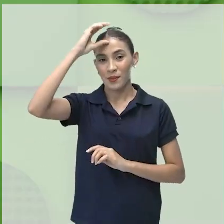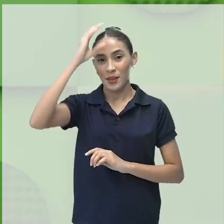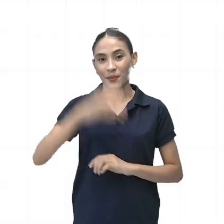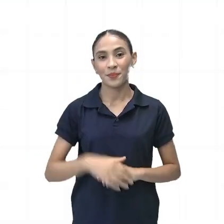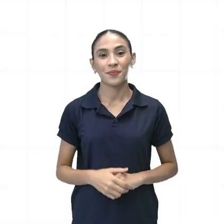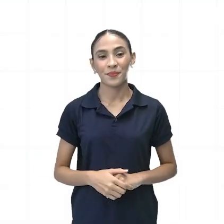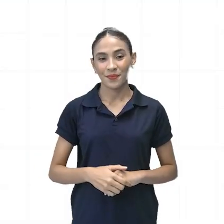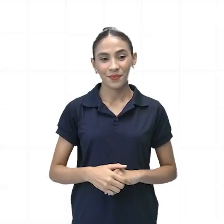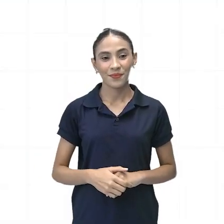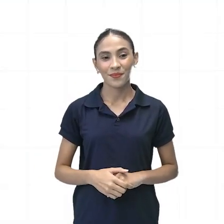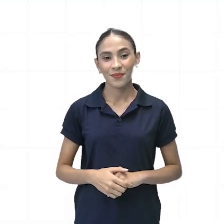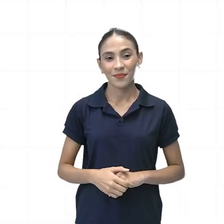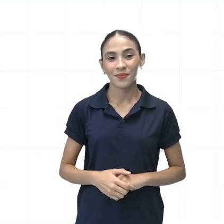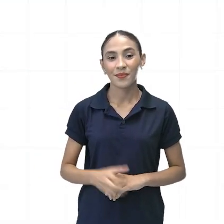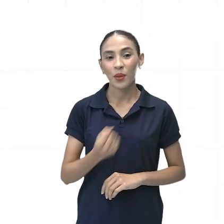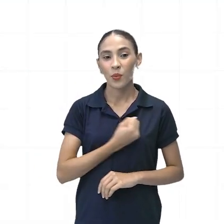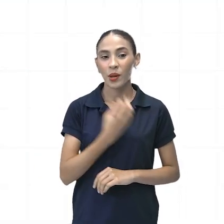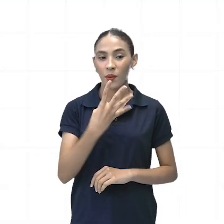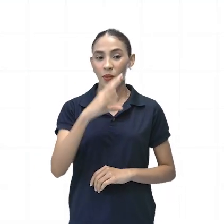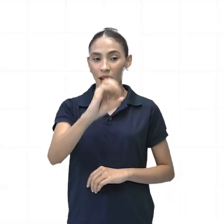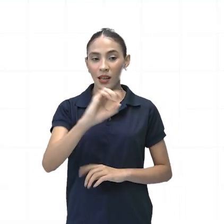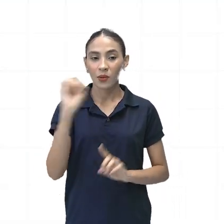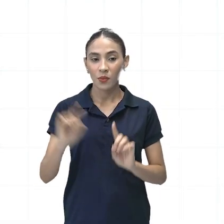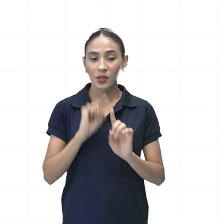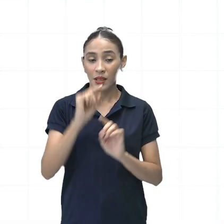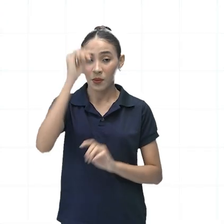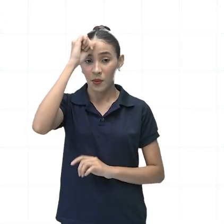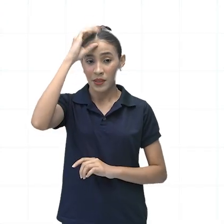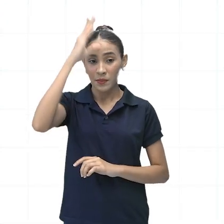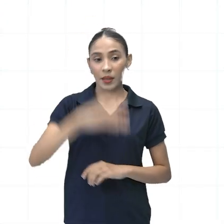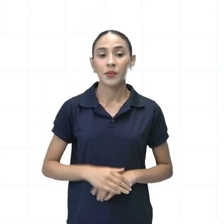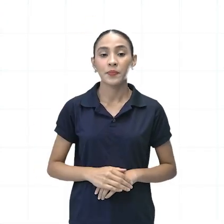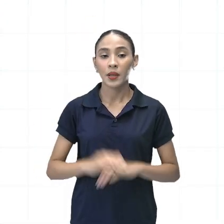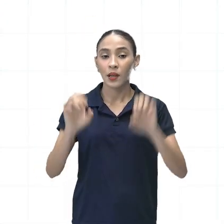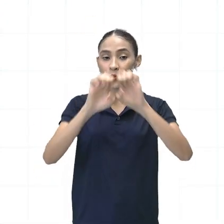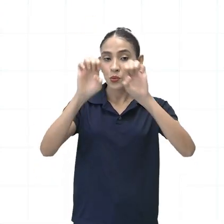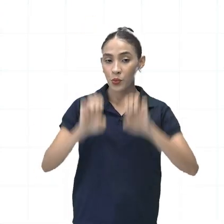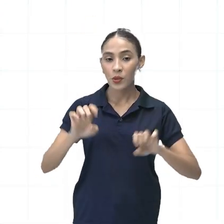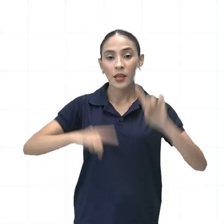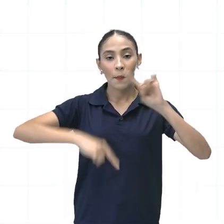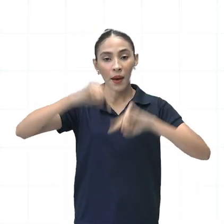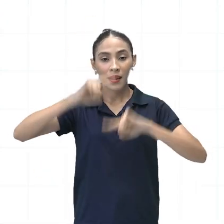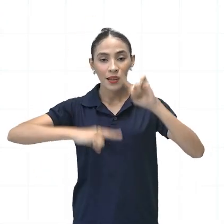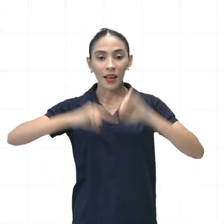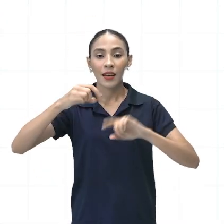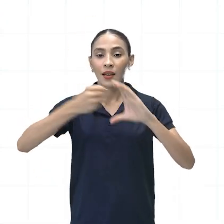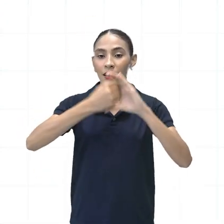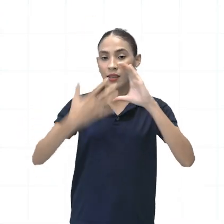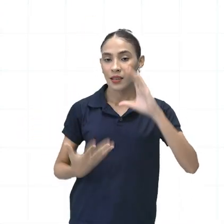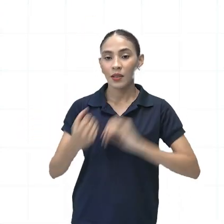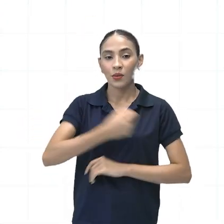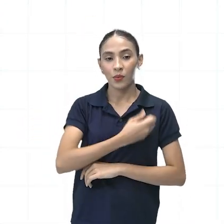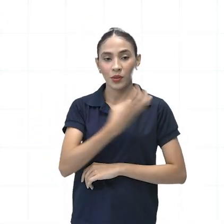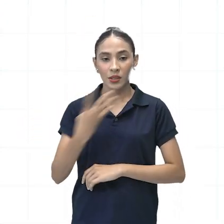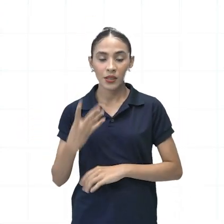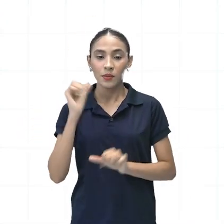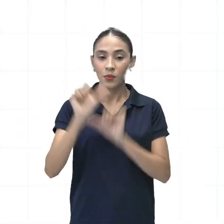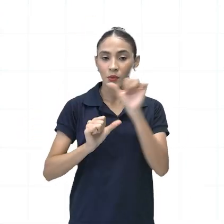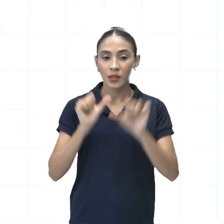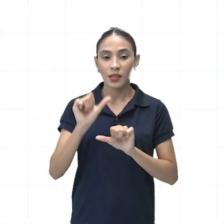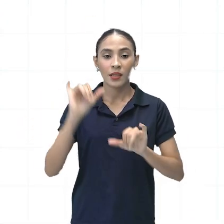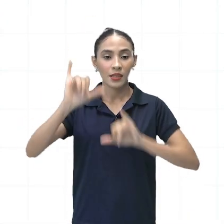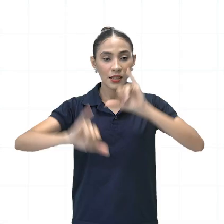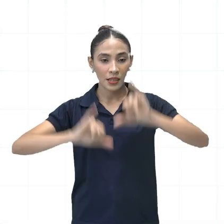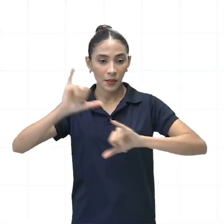conhecimento. Aula 40, objeto de conhecimento, estrutura da matéria, aspectos quantitativos